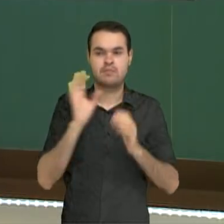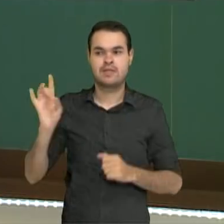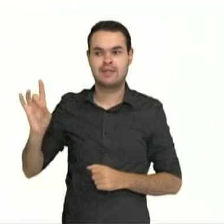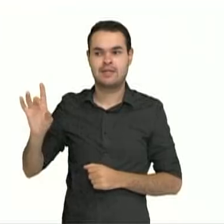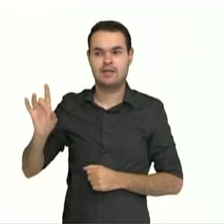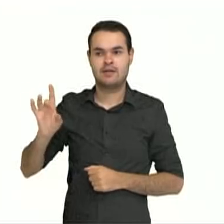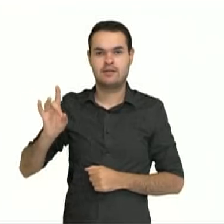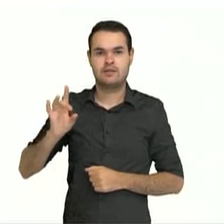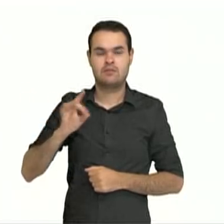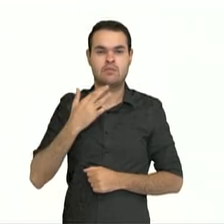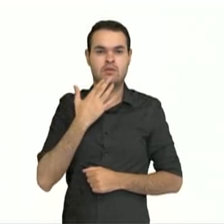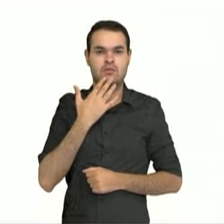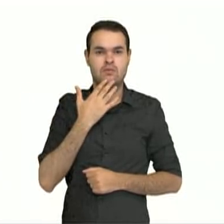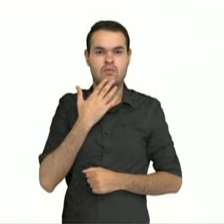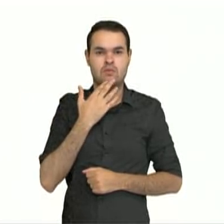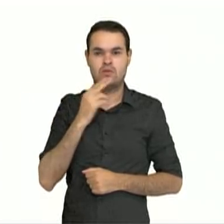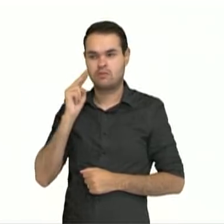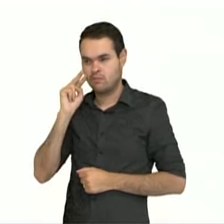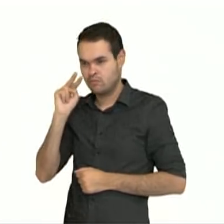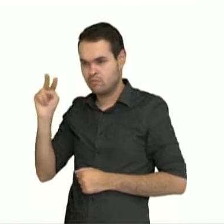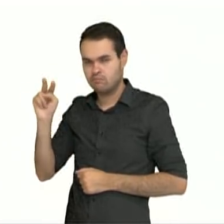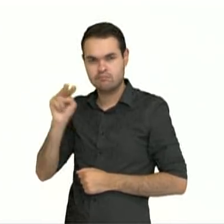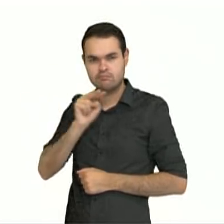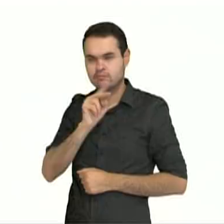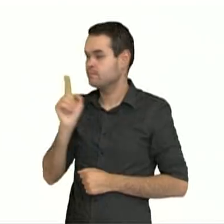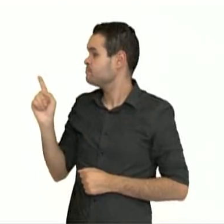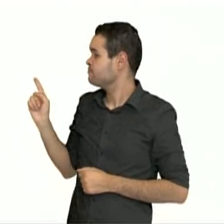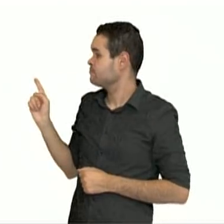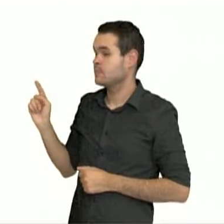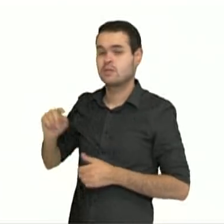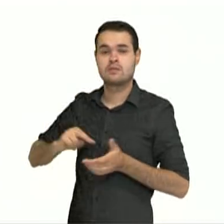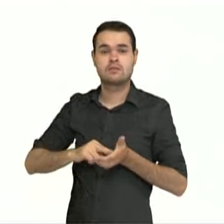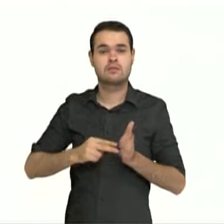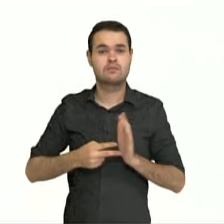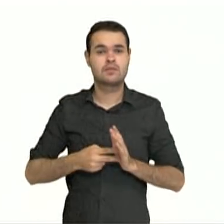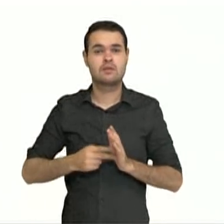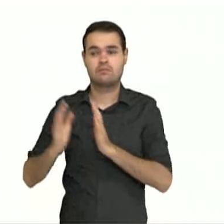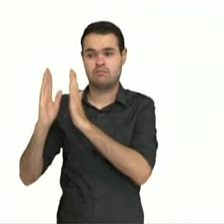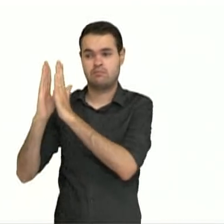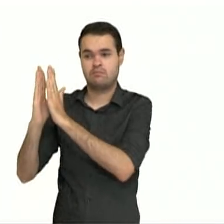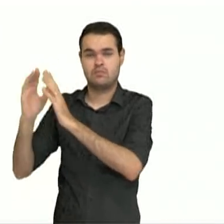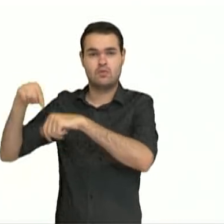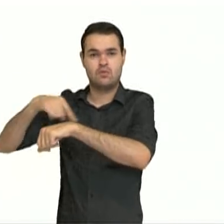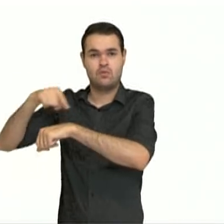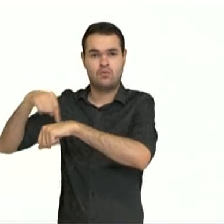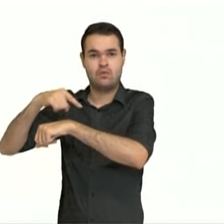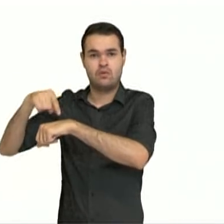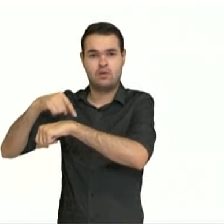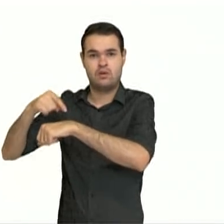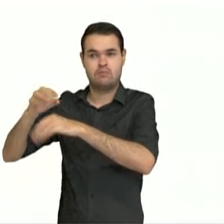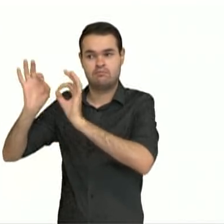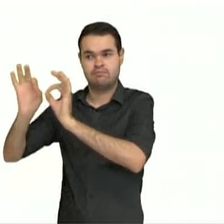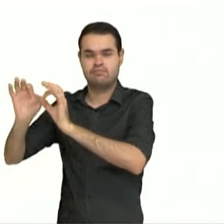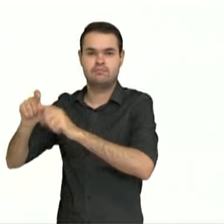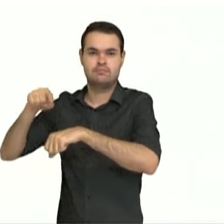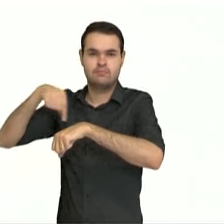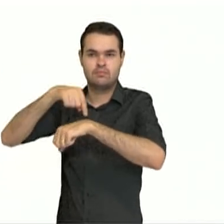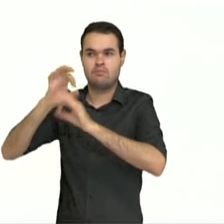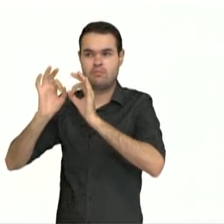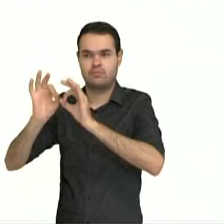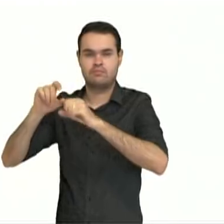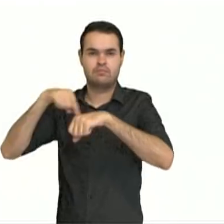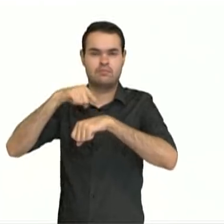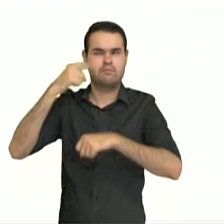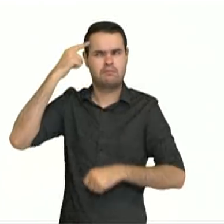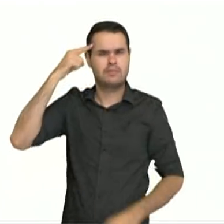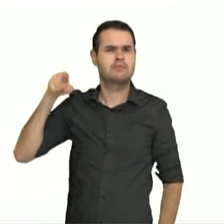uma das cores que nós estamos vendo aqui representa um dos fusos dentro das 24 horas. Interessante, né? Pensar nessa